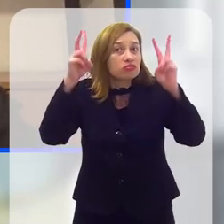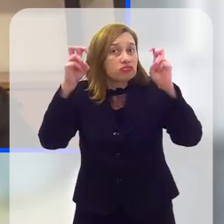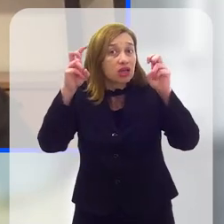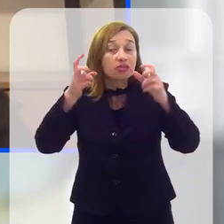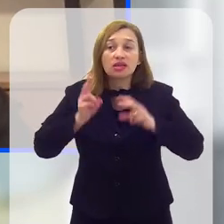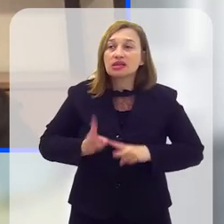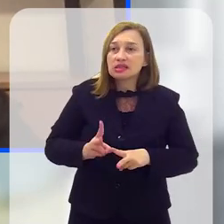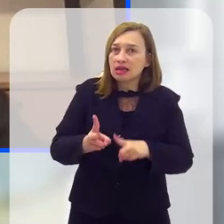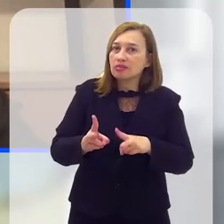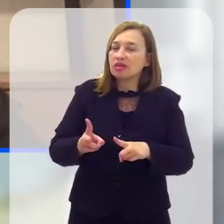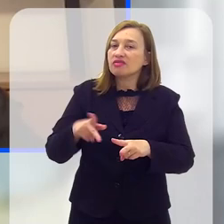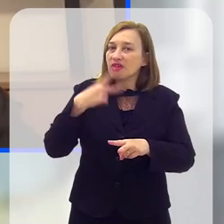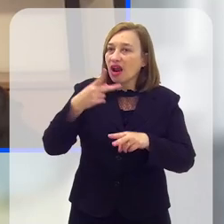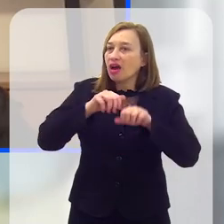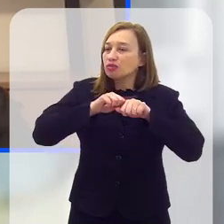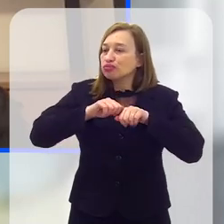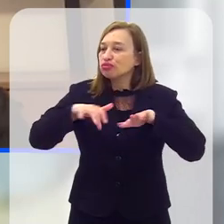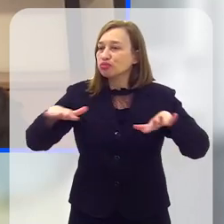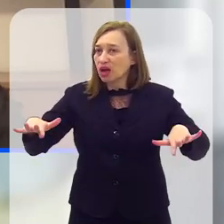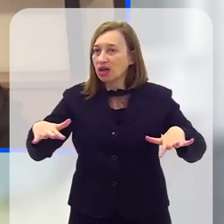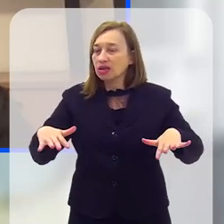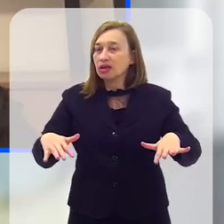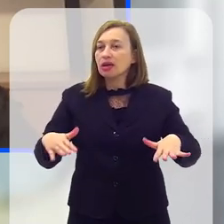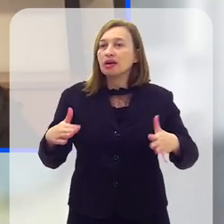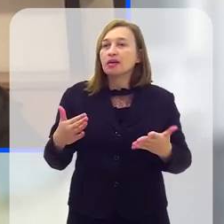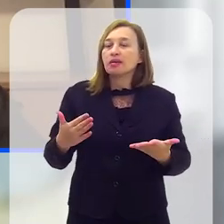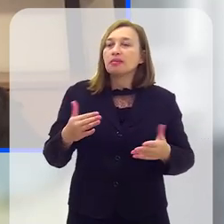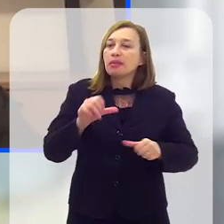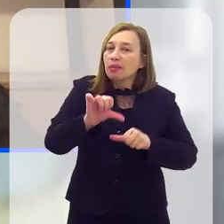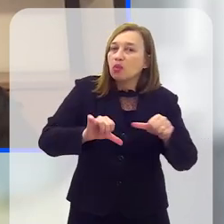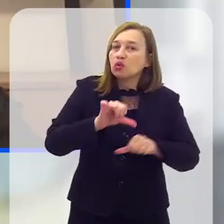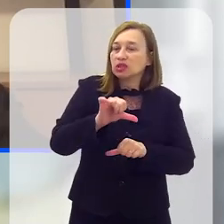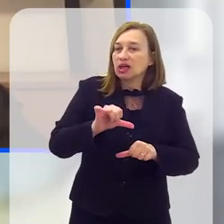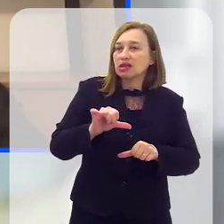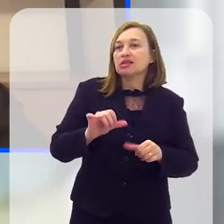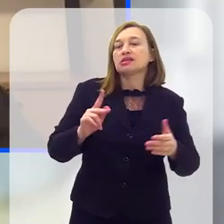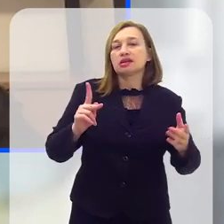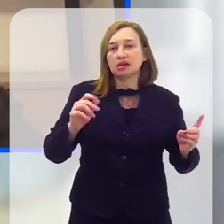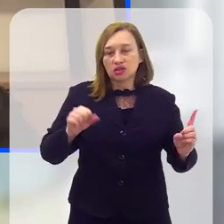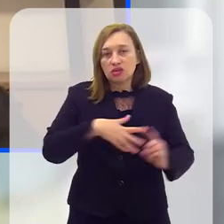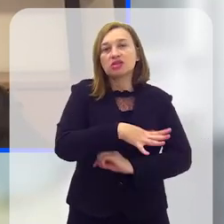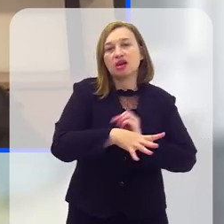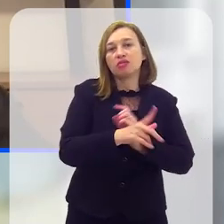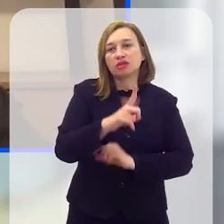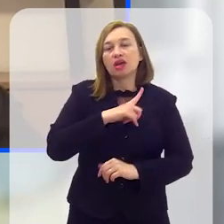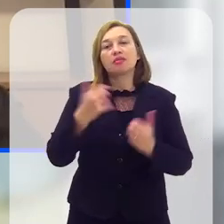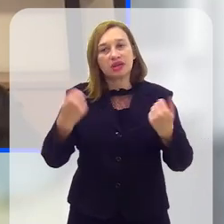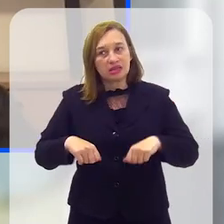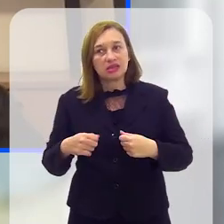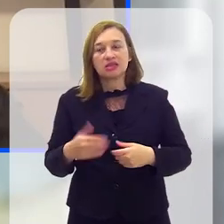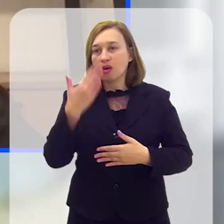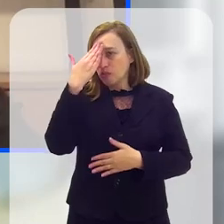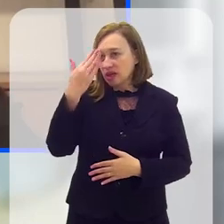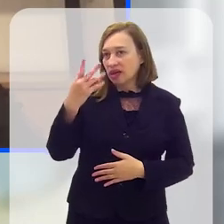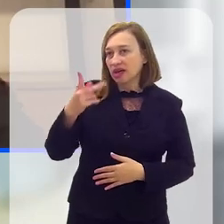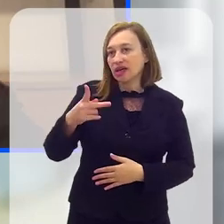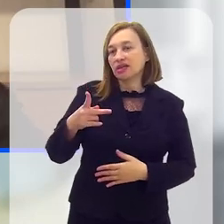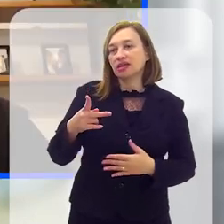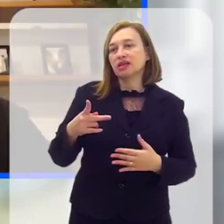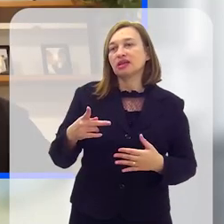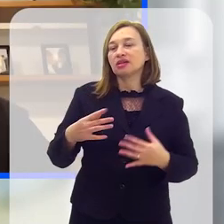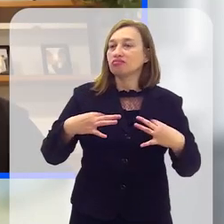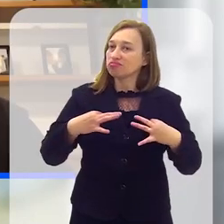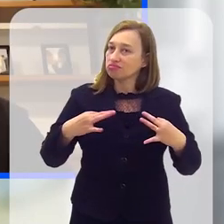lado, mas é um tema que tem que estar sempre em voga e a gente tem que estar sempre comentando para fazer essa mudança social que a gente precisa tanto. Obrigado